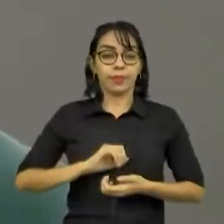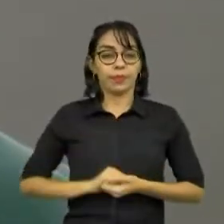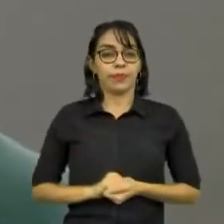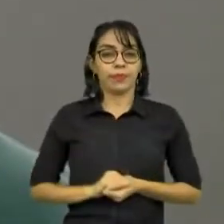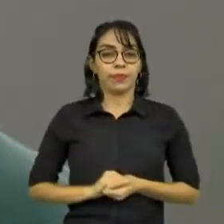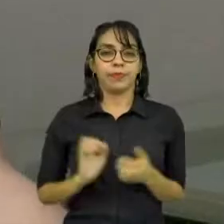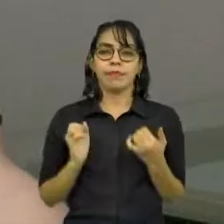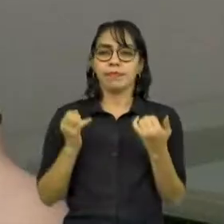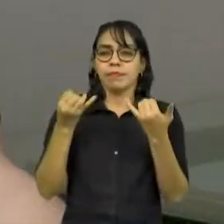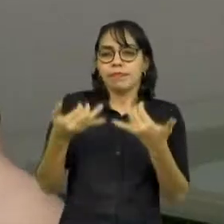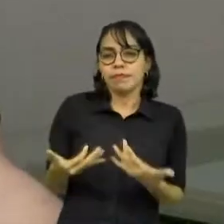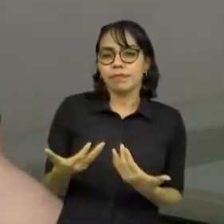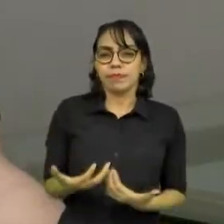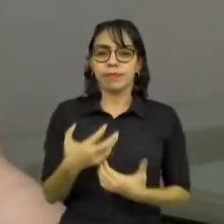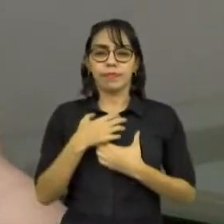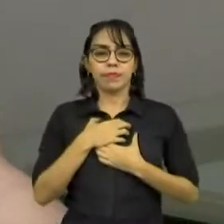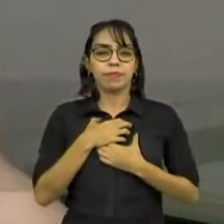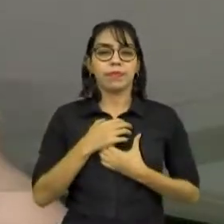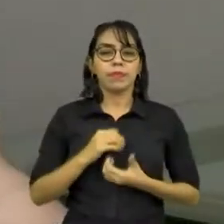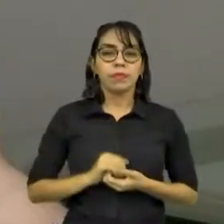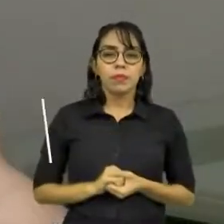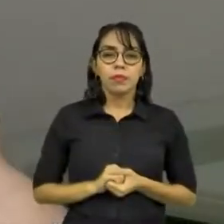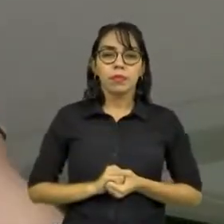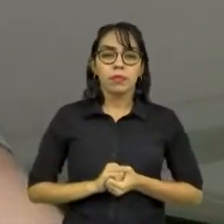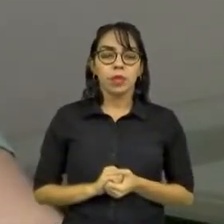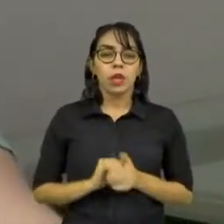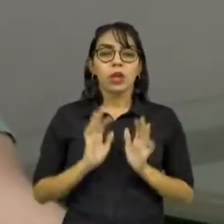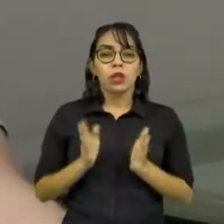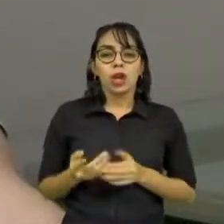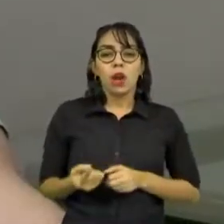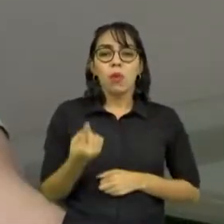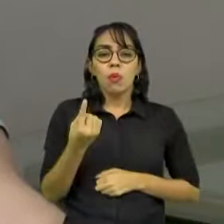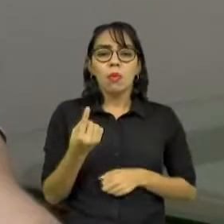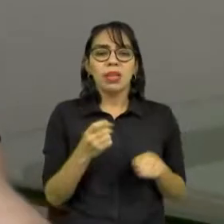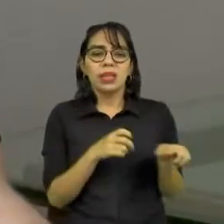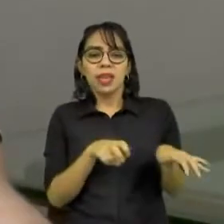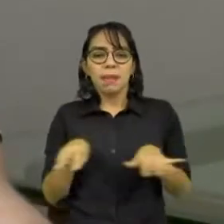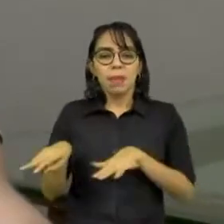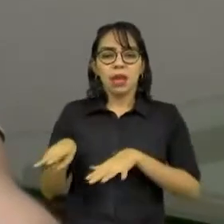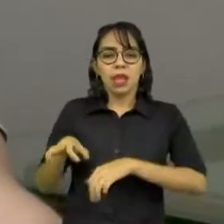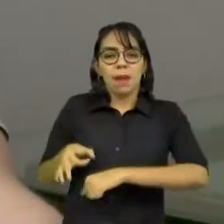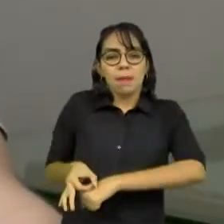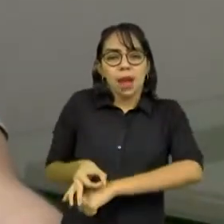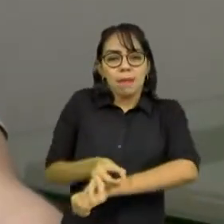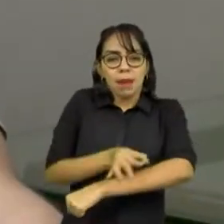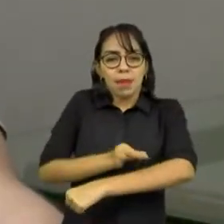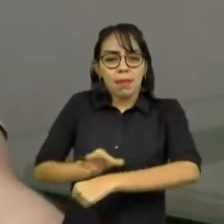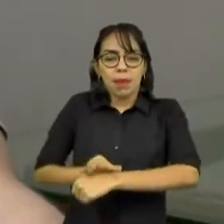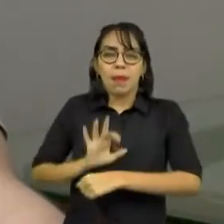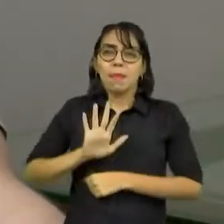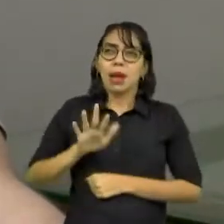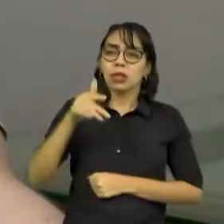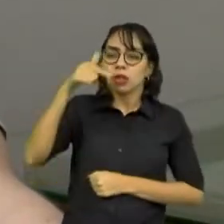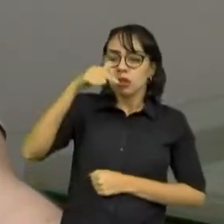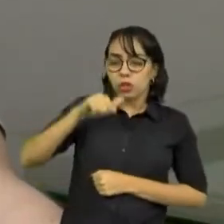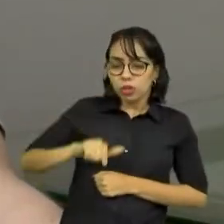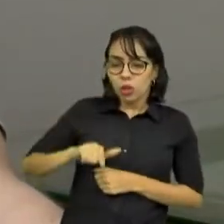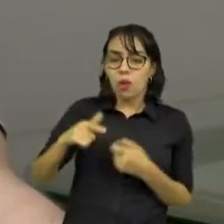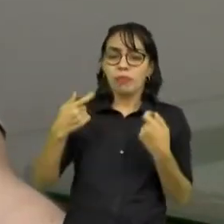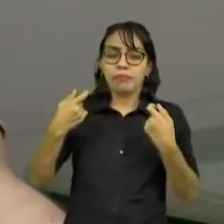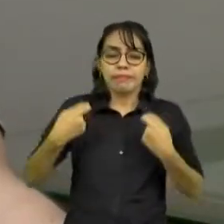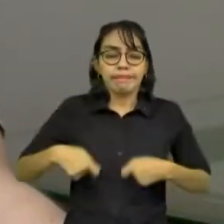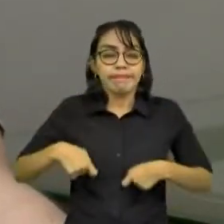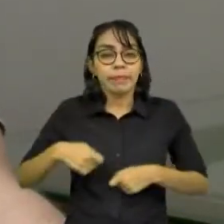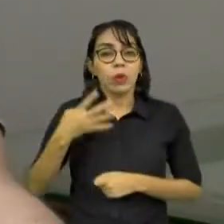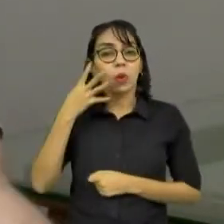na época. Eu estava uma semana com catapora e tive essa infecção secundária, que precisei ficar internado. Fiquei internado 4 dias